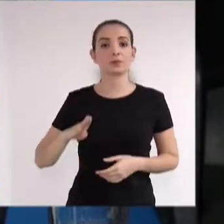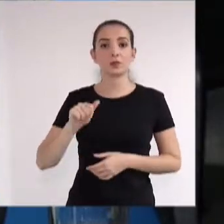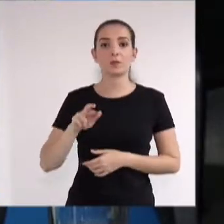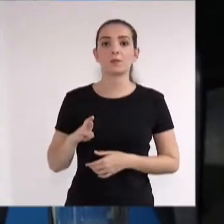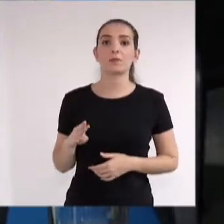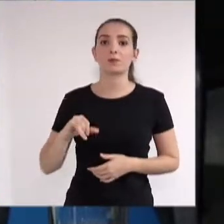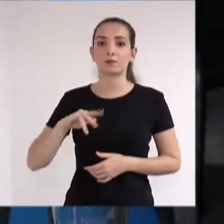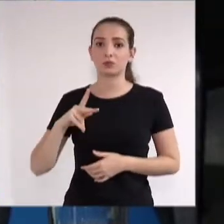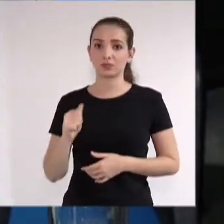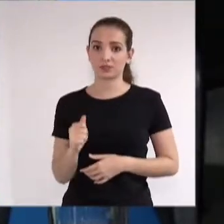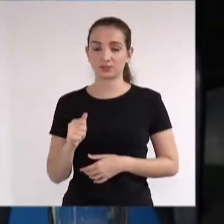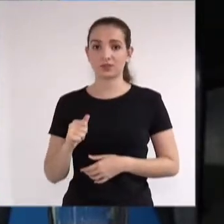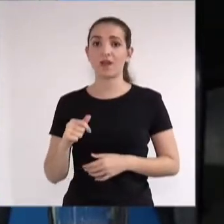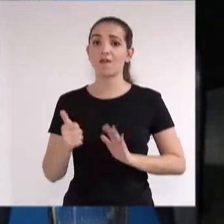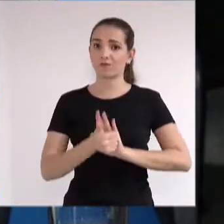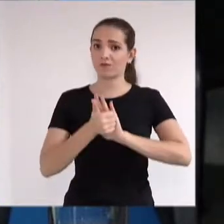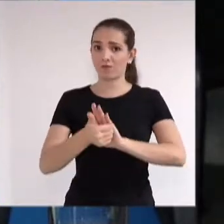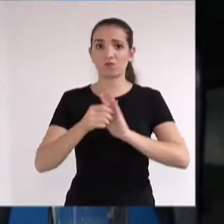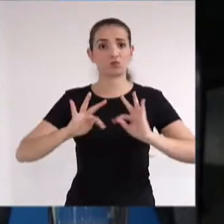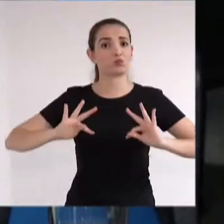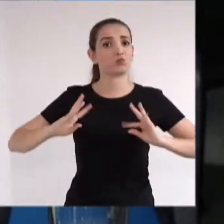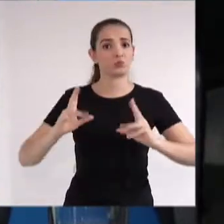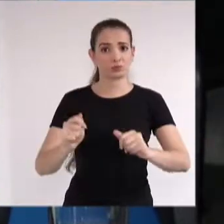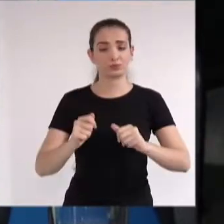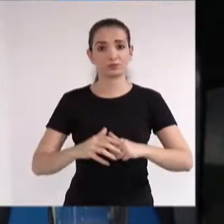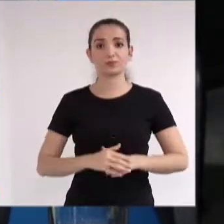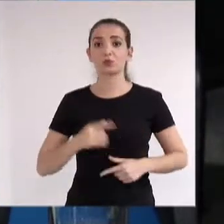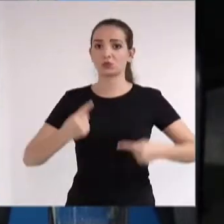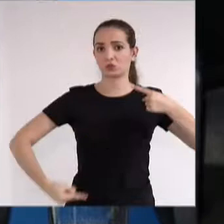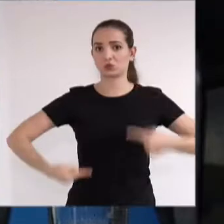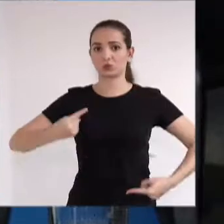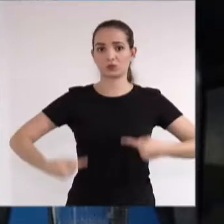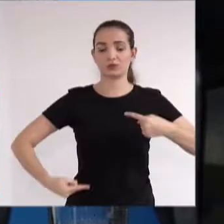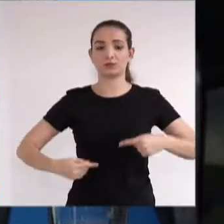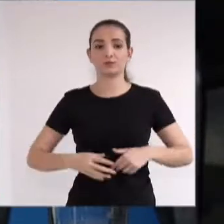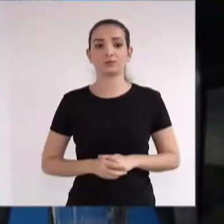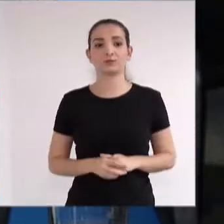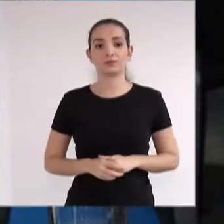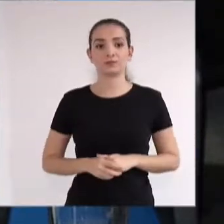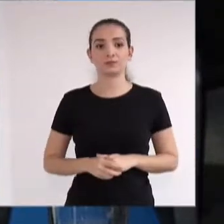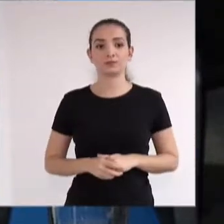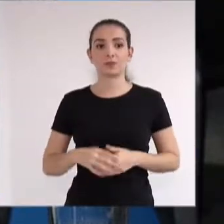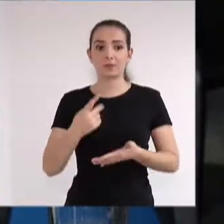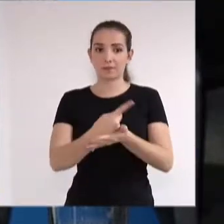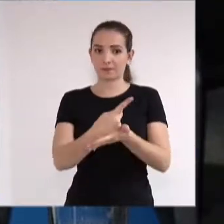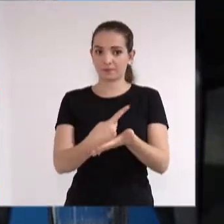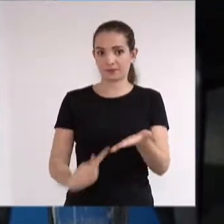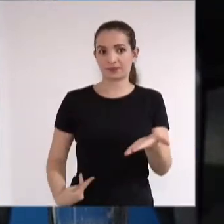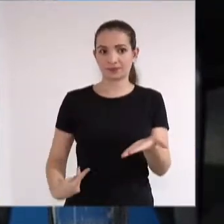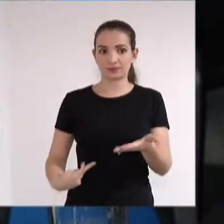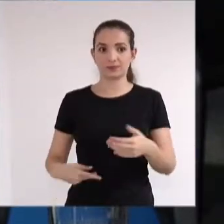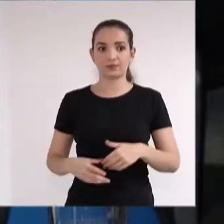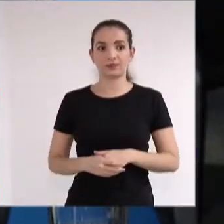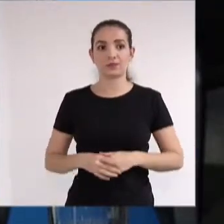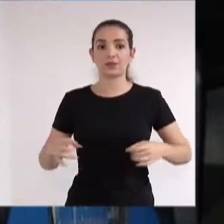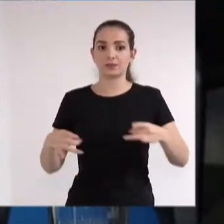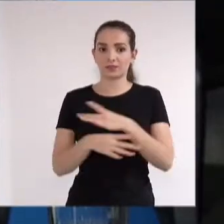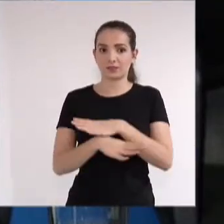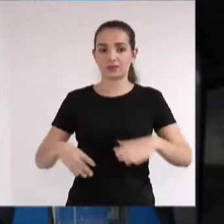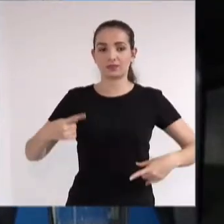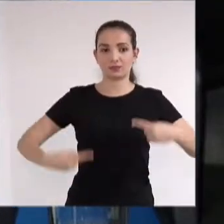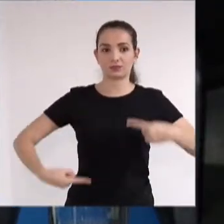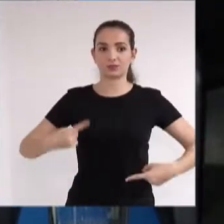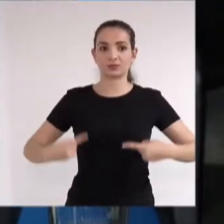Barbosinha, é favorável por unanimidade. Em discussão, o parecer. Encerrada a discussão,